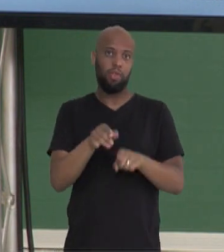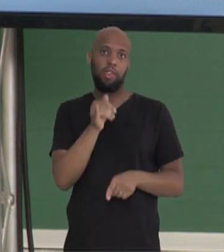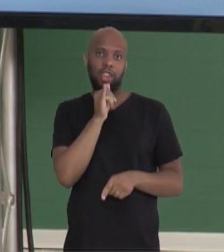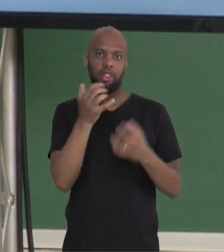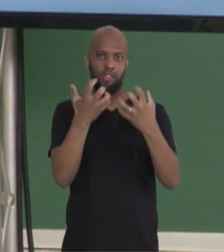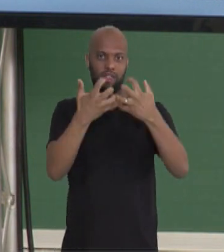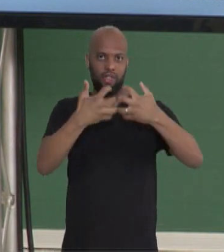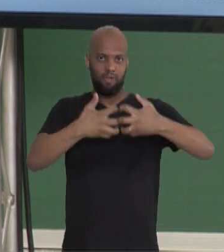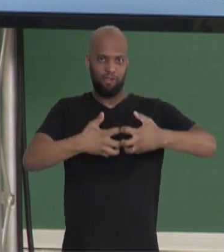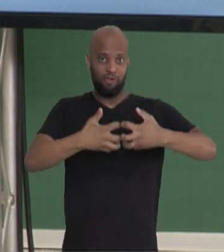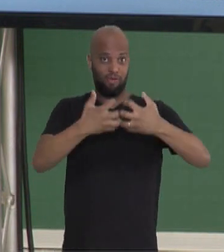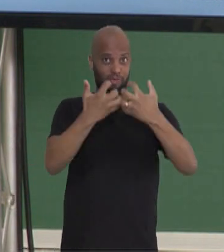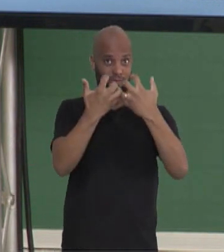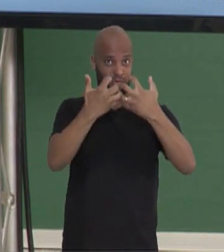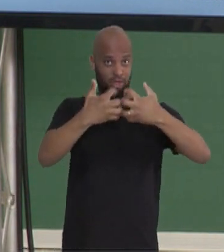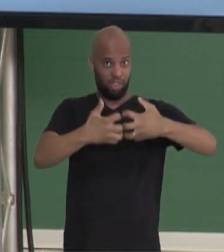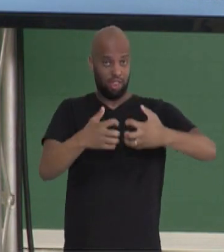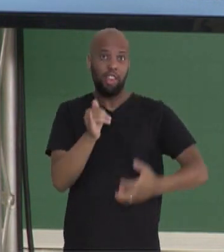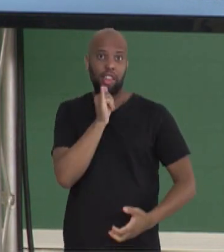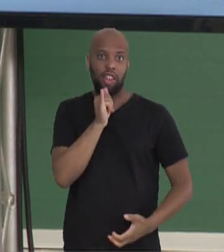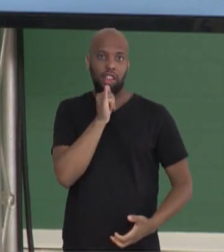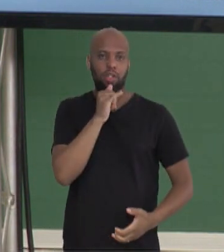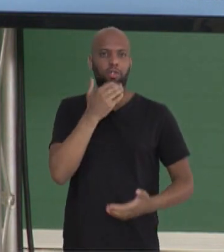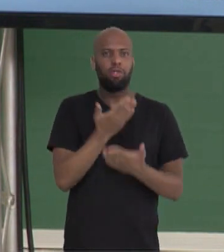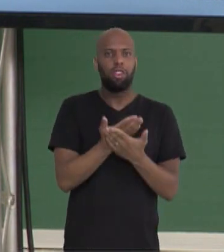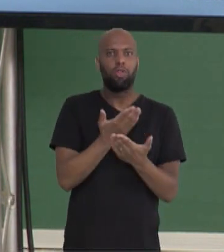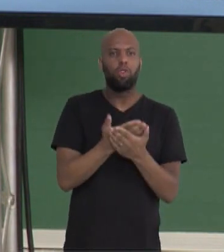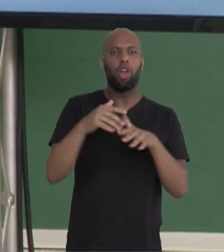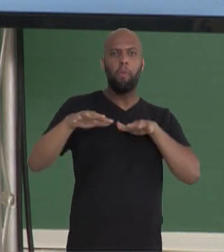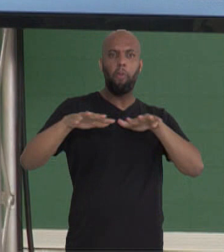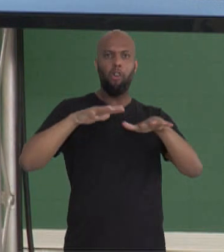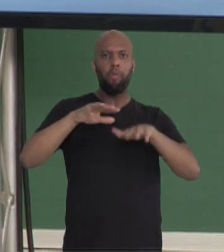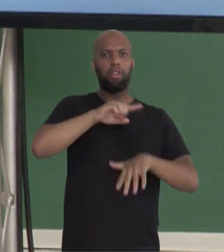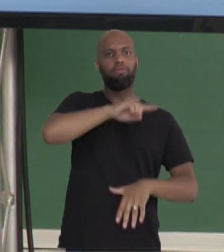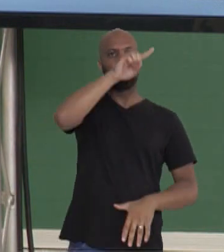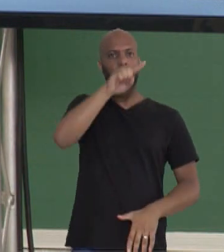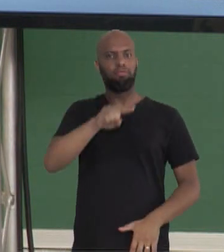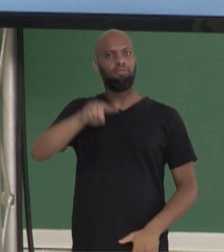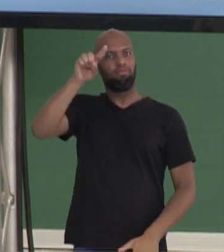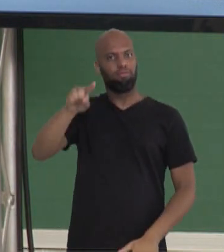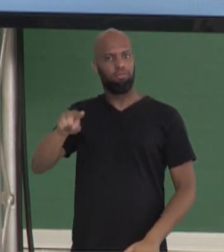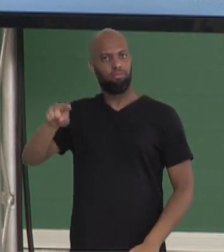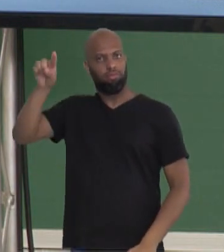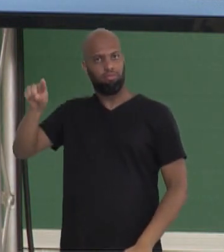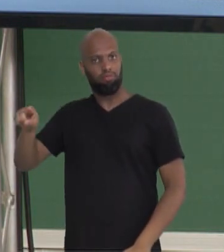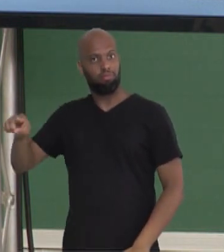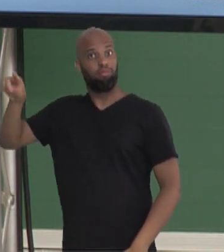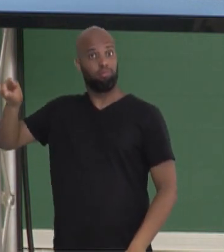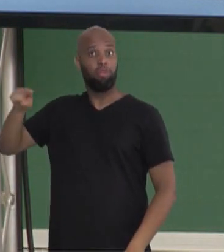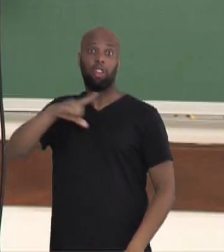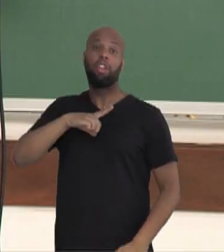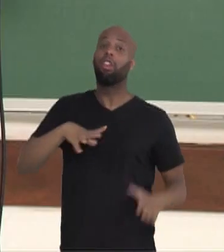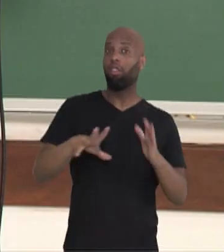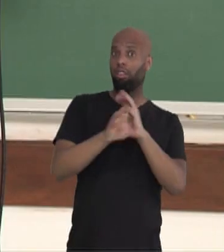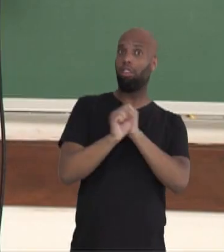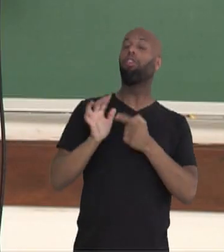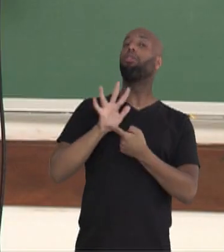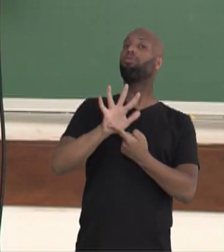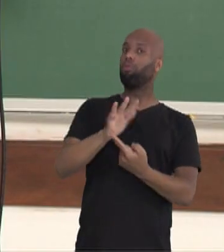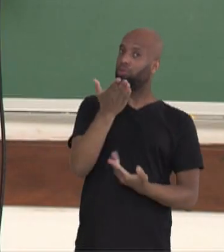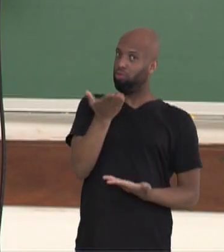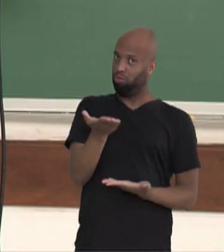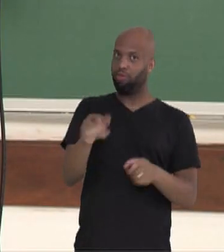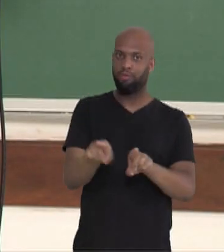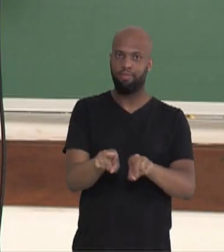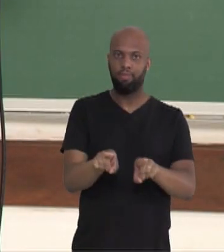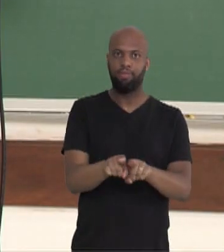né? Quando você vai estar trabalhando com esses movimentos oscilatórios. E para você poder definir isso, existe um cálculo atrás disso, né?